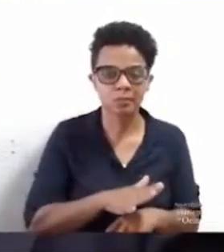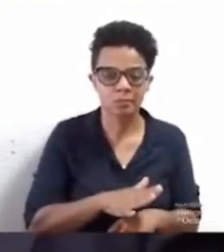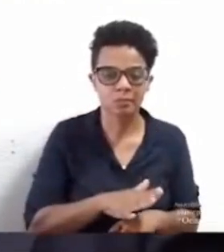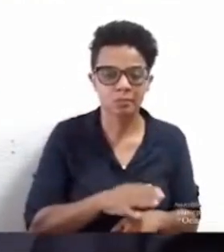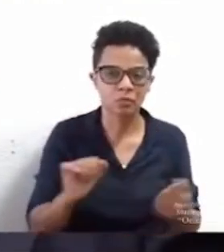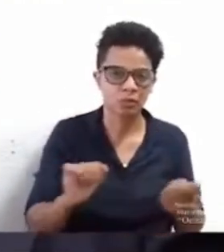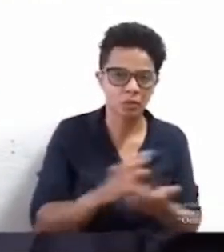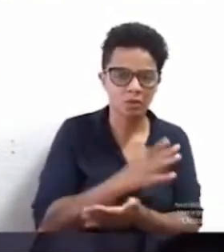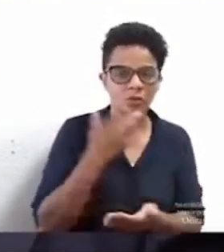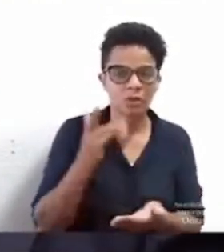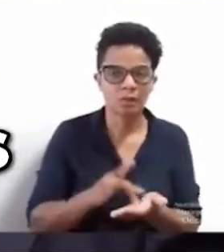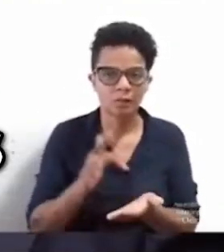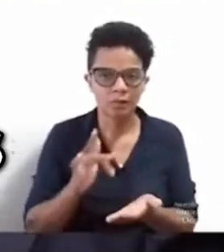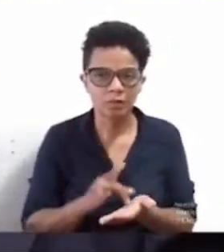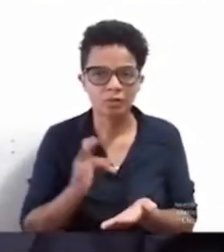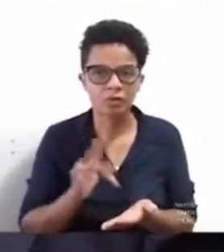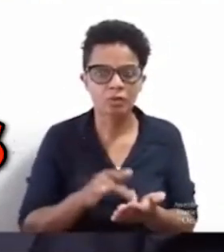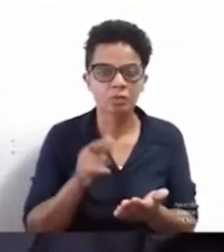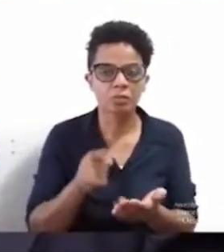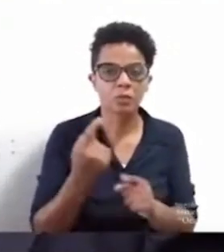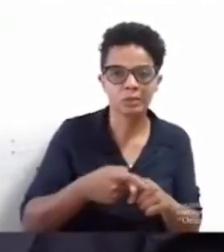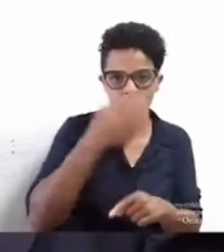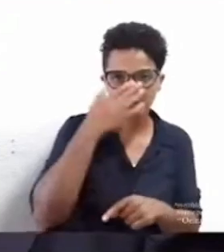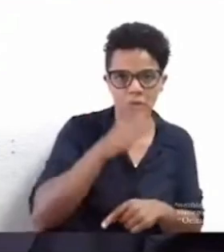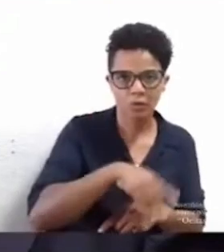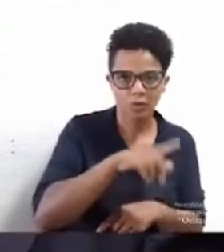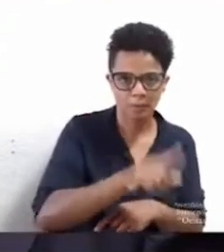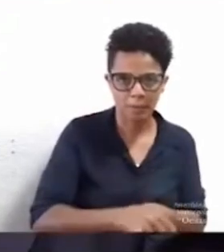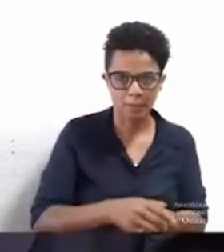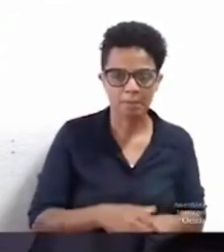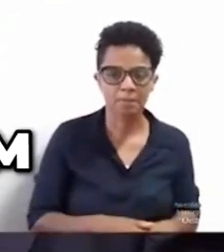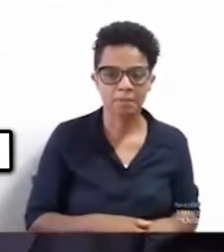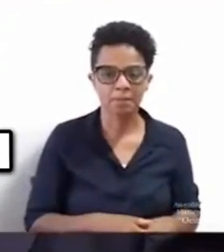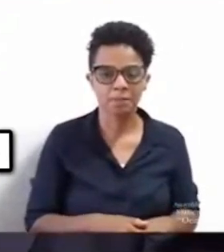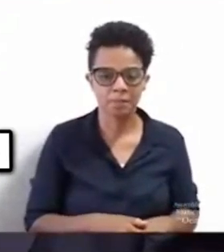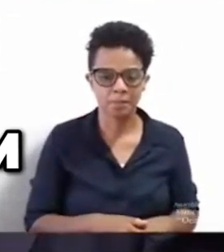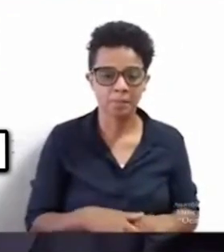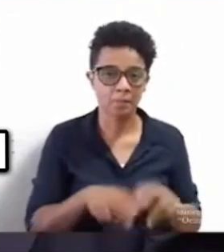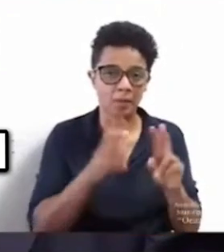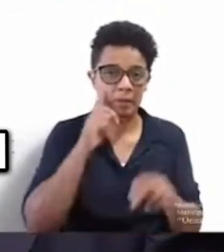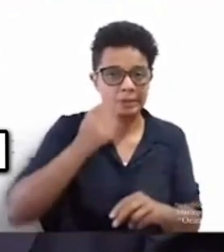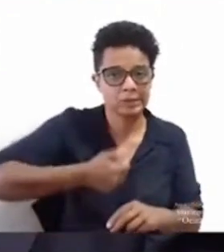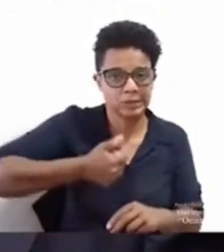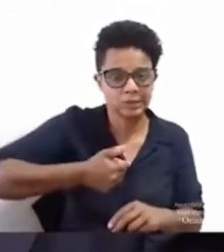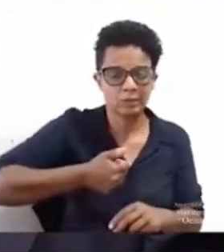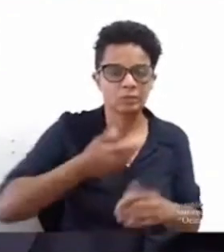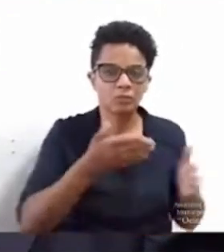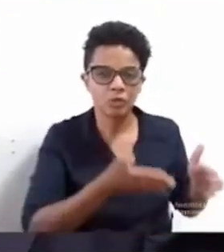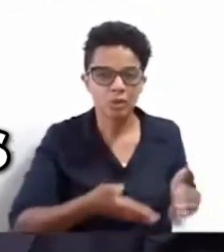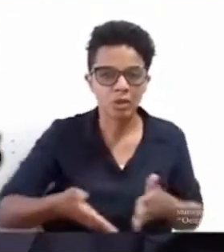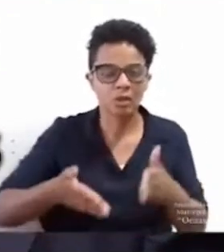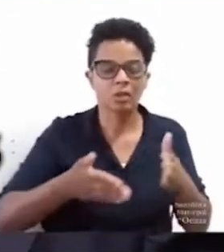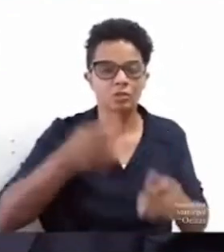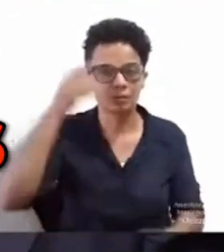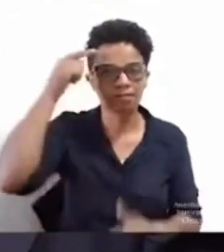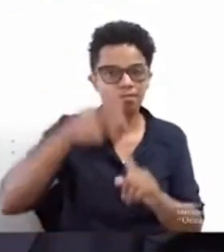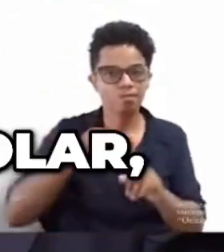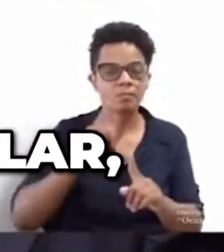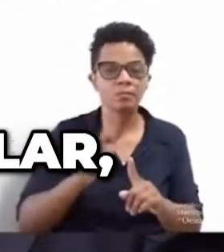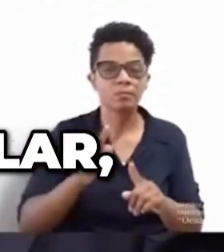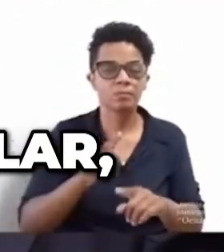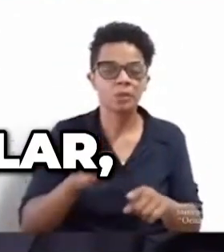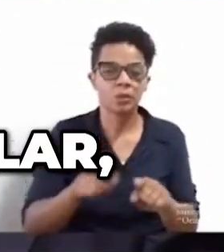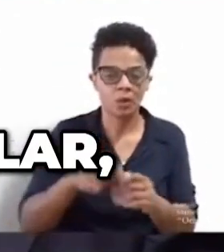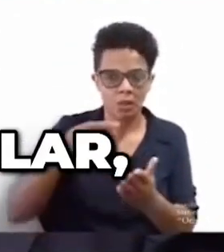e revistas com conteúdos de interesse para os mais jovens. Estando na ordem do dia, implementar estratégias com vista a quebrar a dependência de